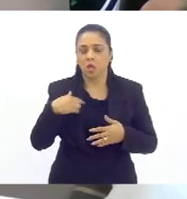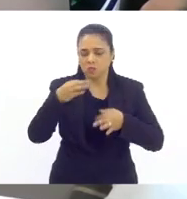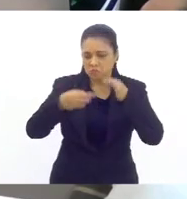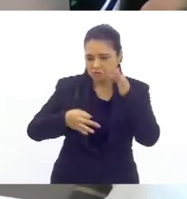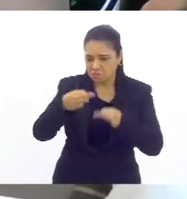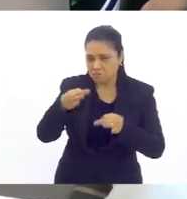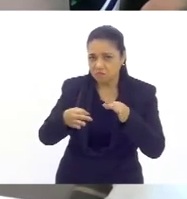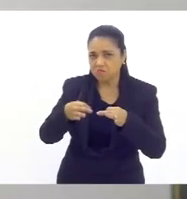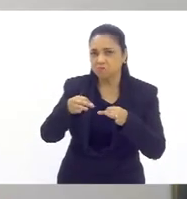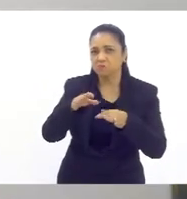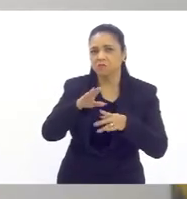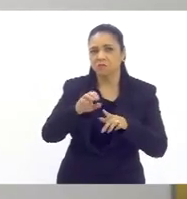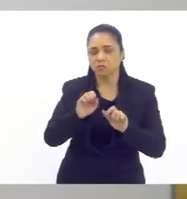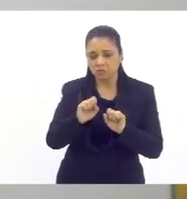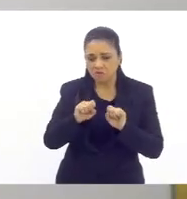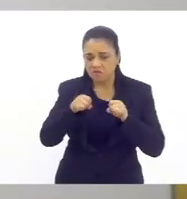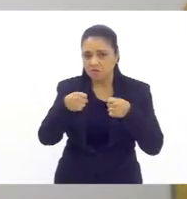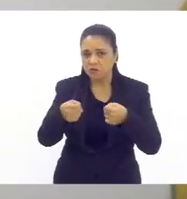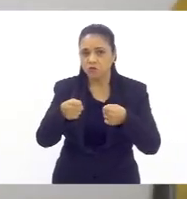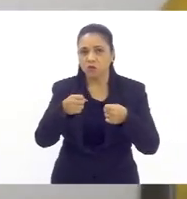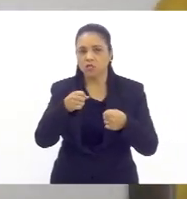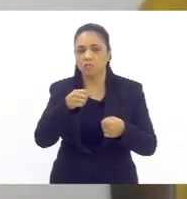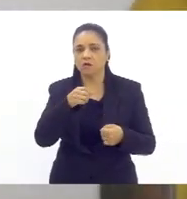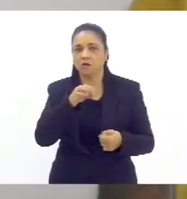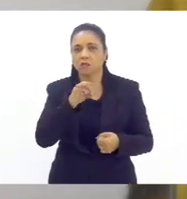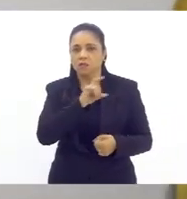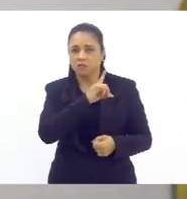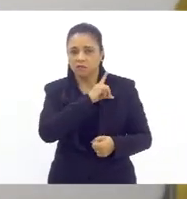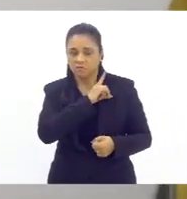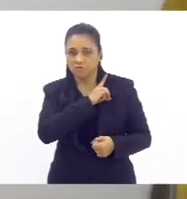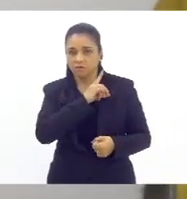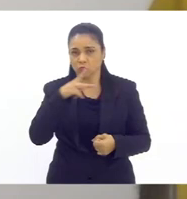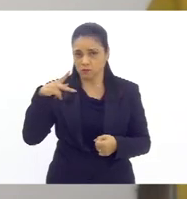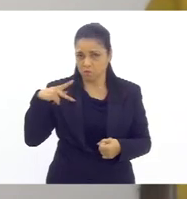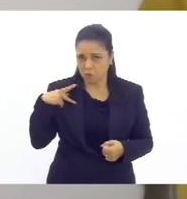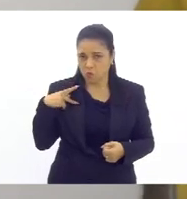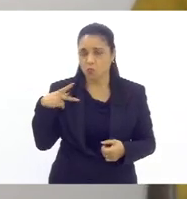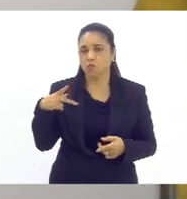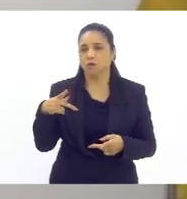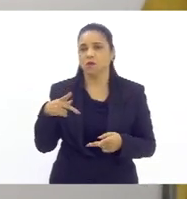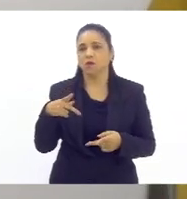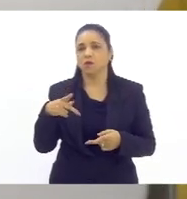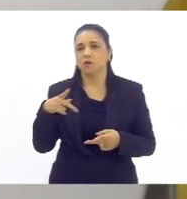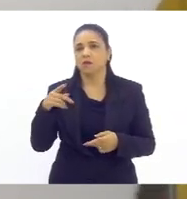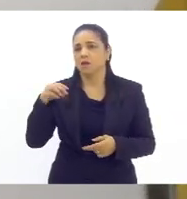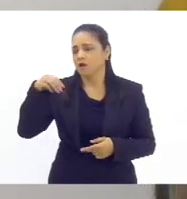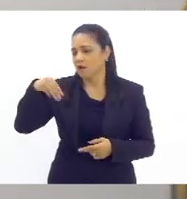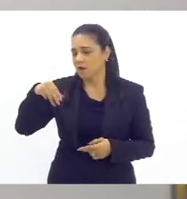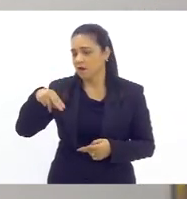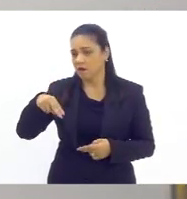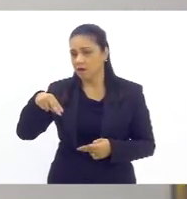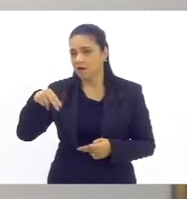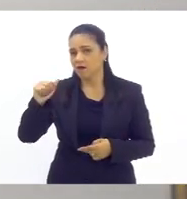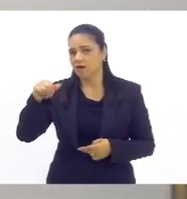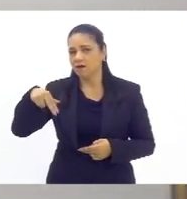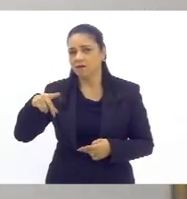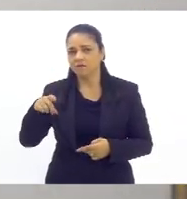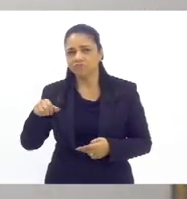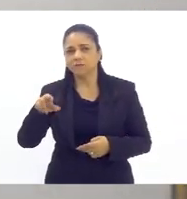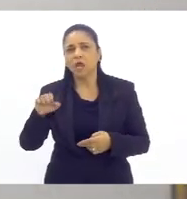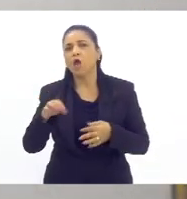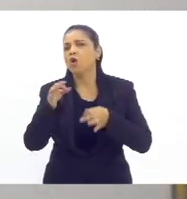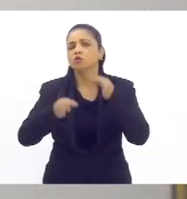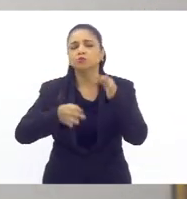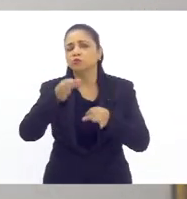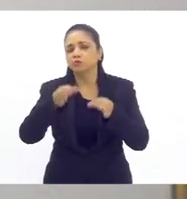defensoria ou a própria OAB que tem o André sempre fala disso como é que tá o pé do julgamento